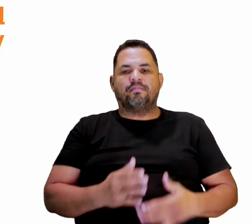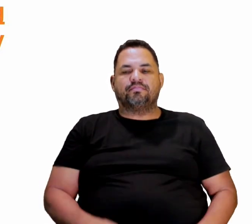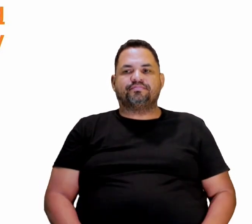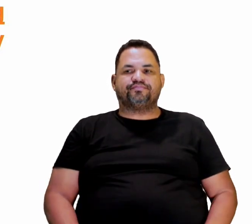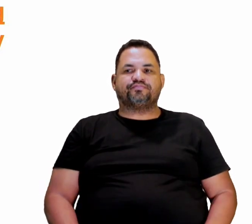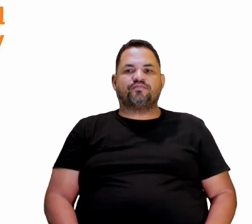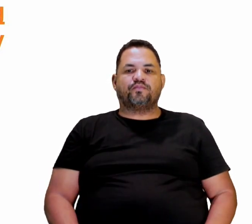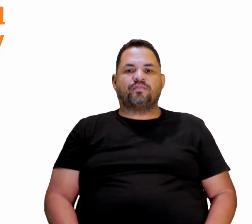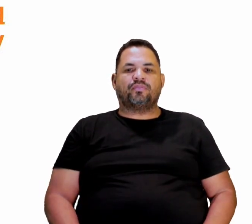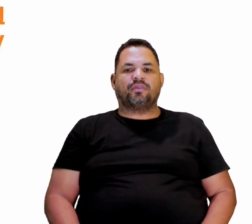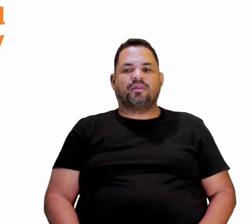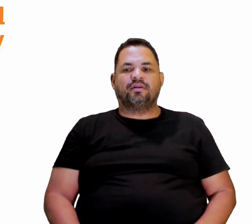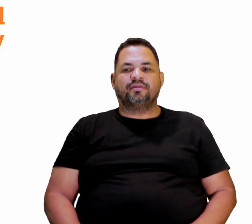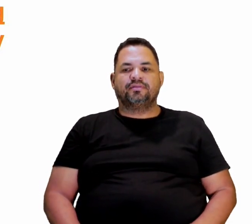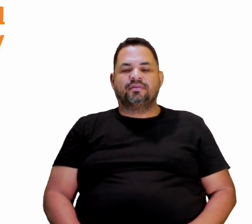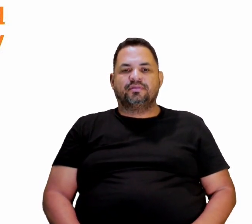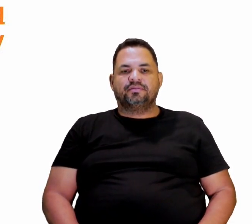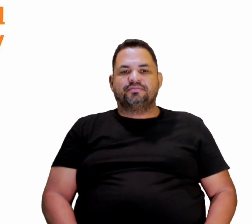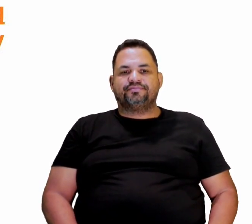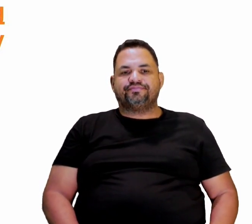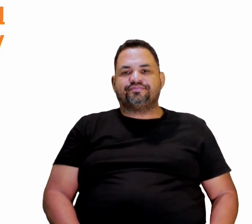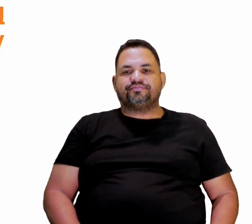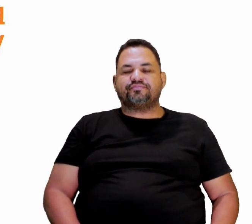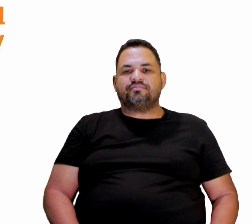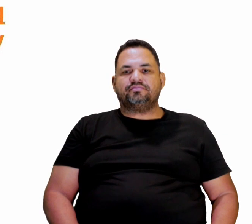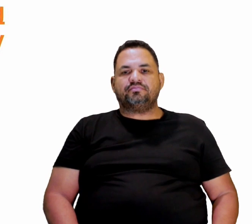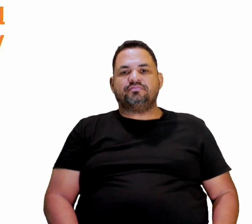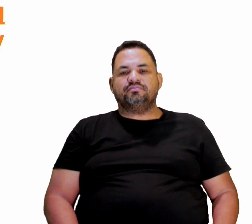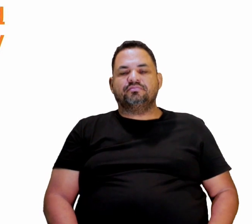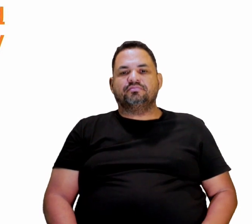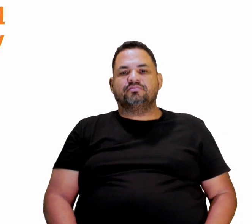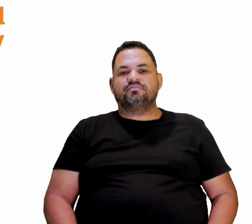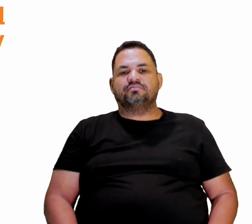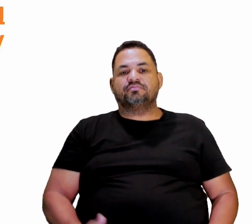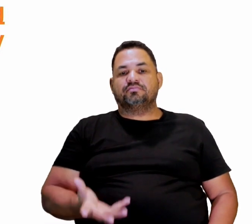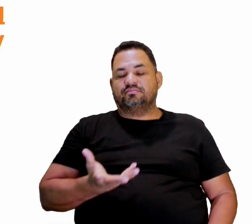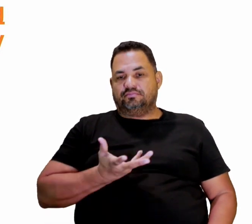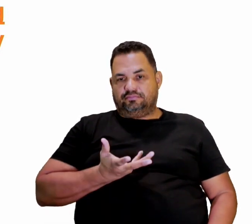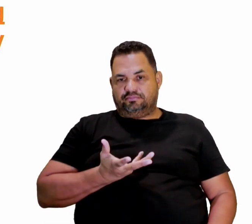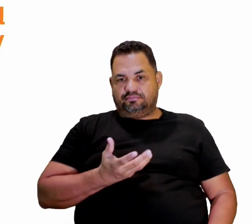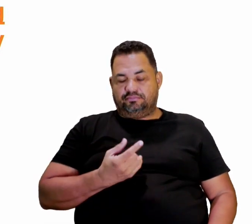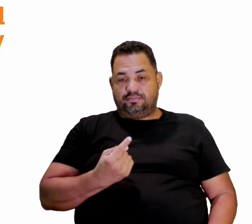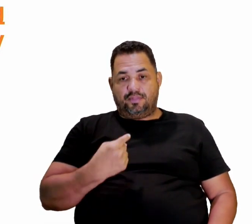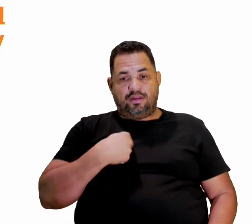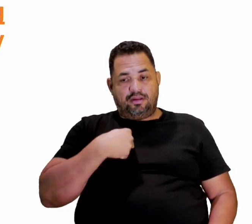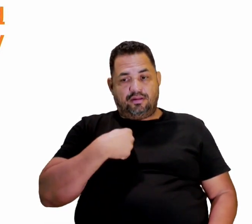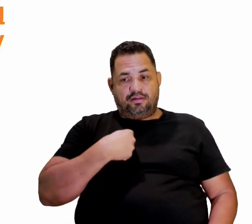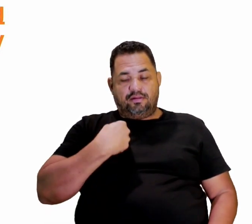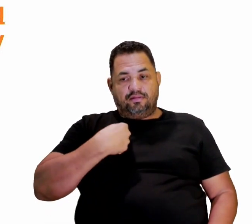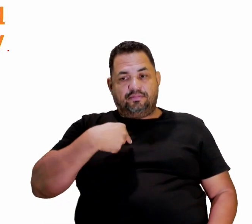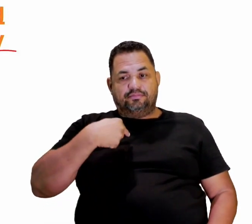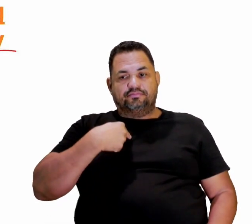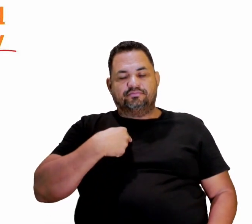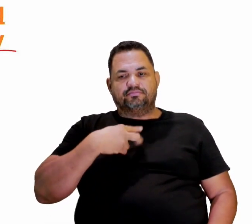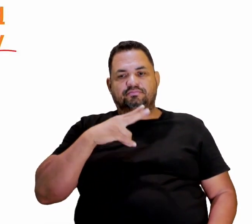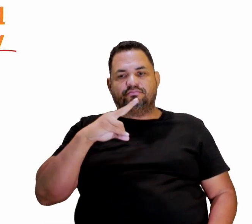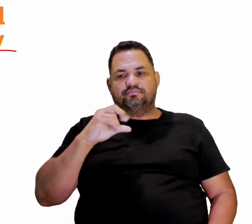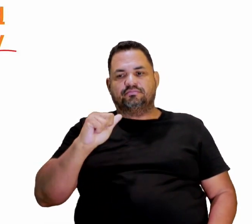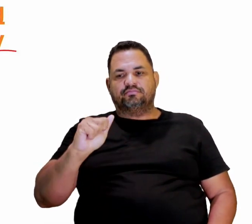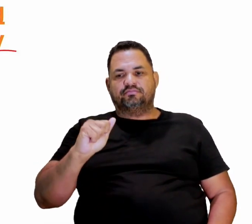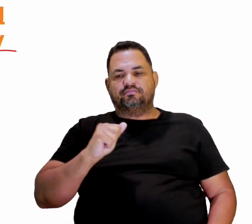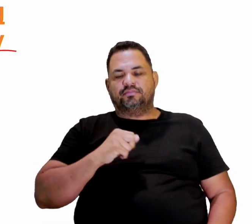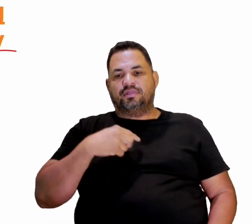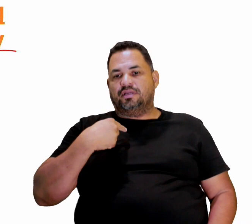I'm going to dress my Unifor eu vou vestir meu